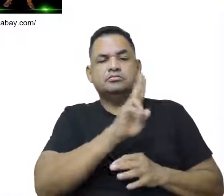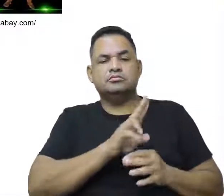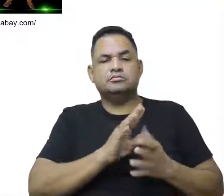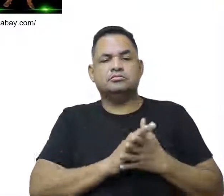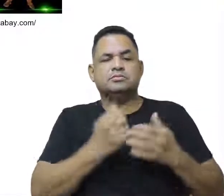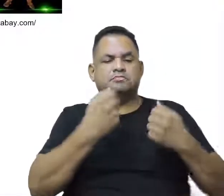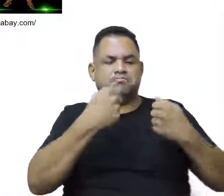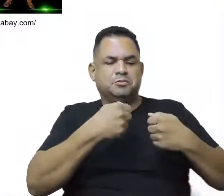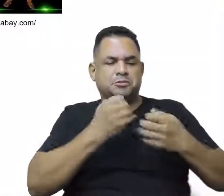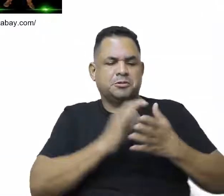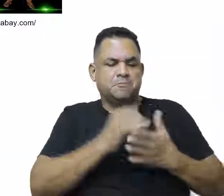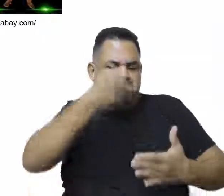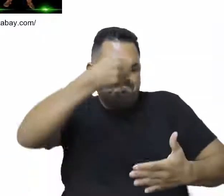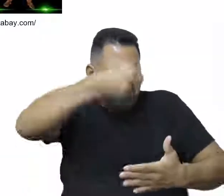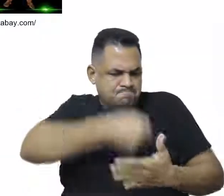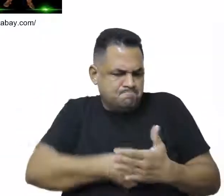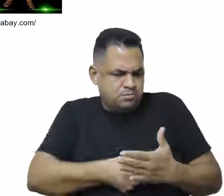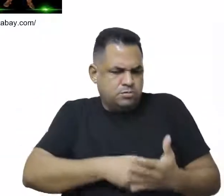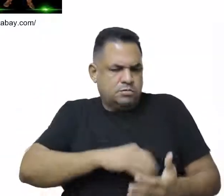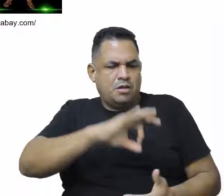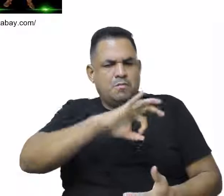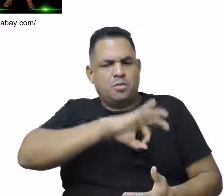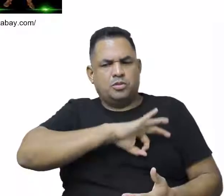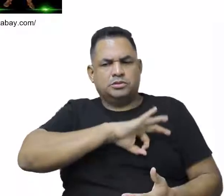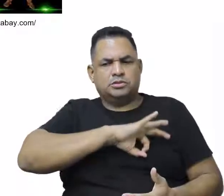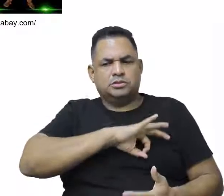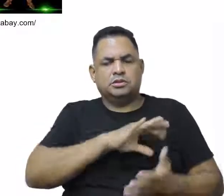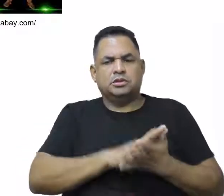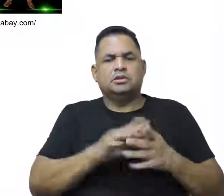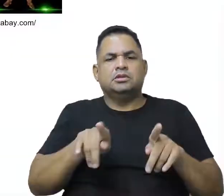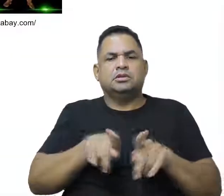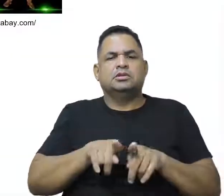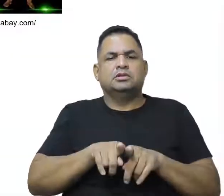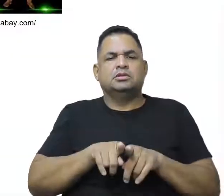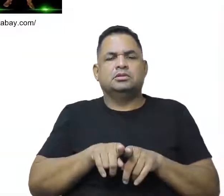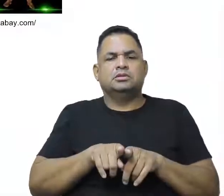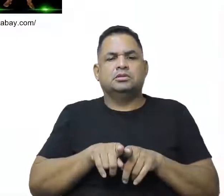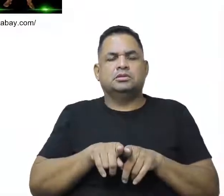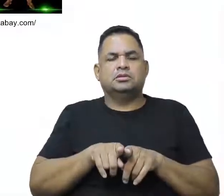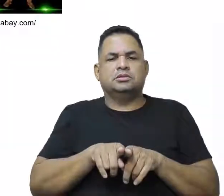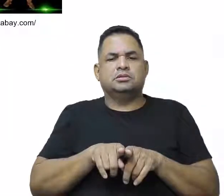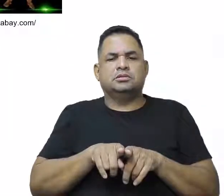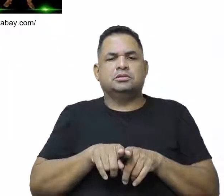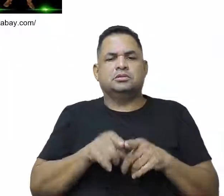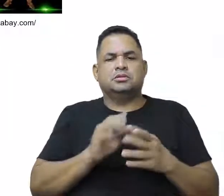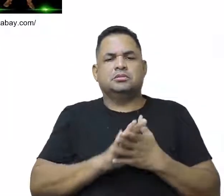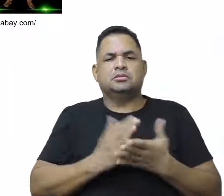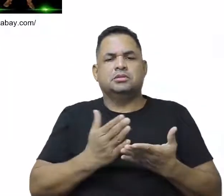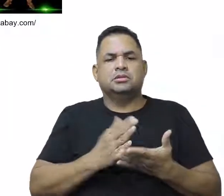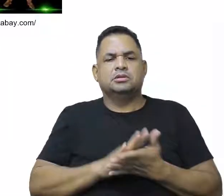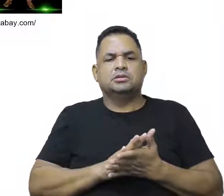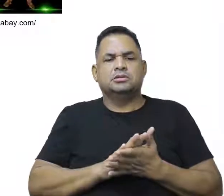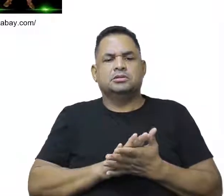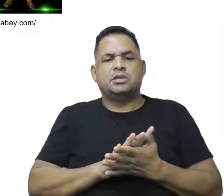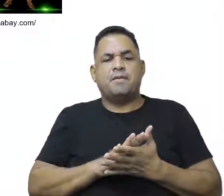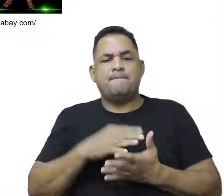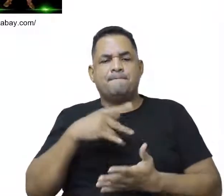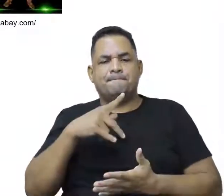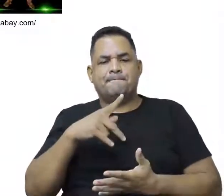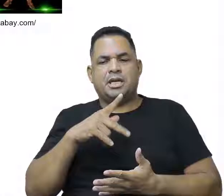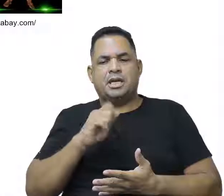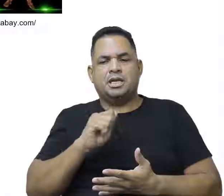poder coercitivo e policial. Mas tem um que é mais feroz, ao meu ver, que é o de